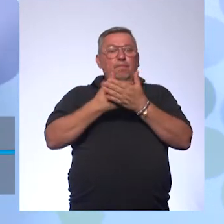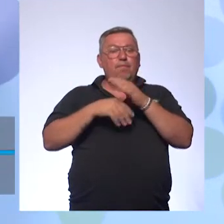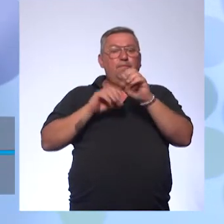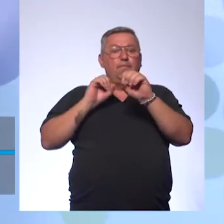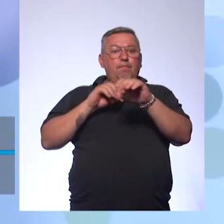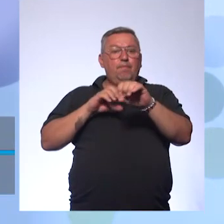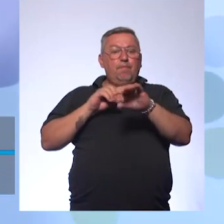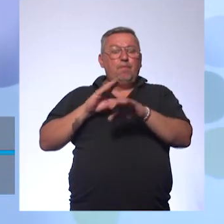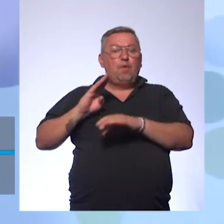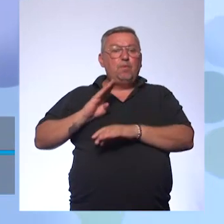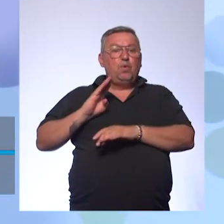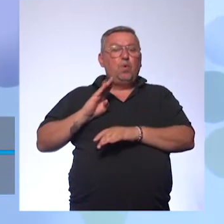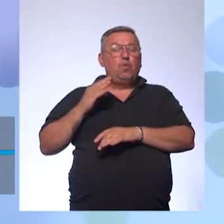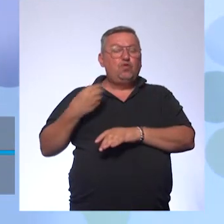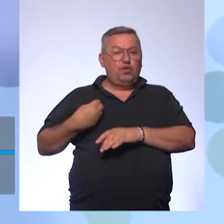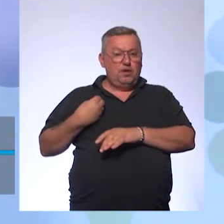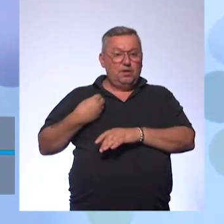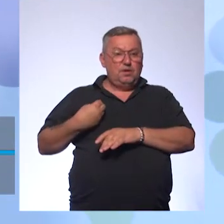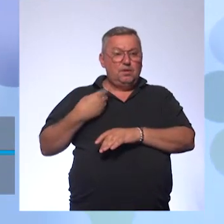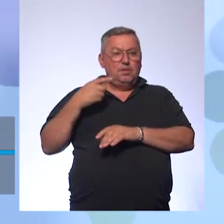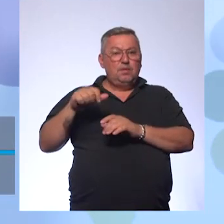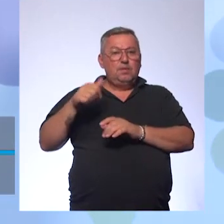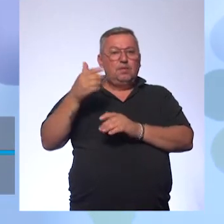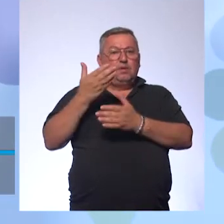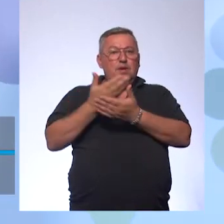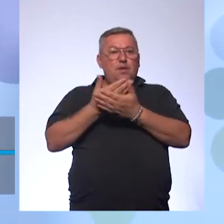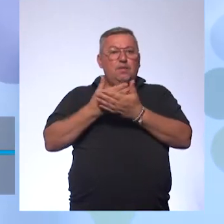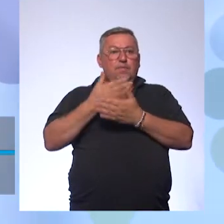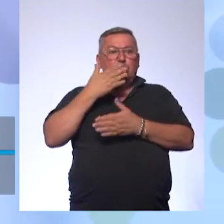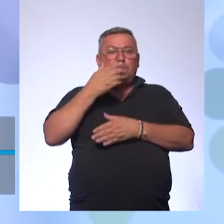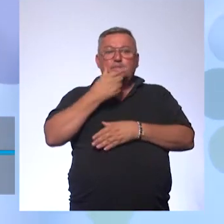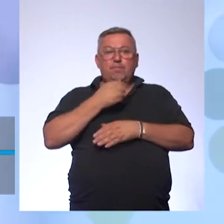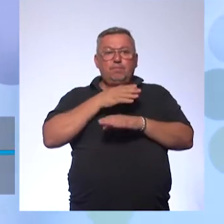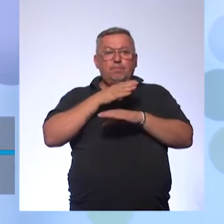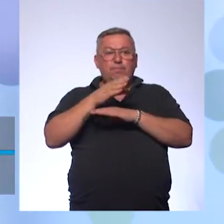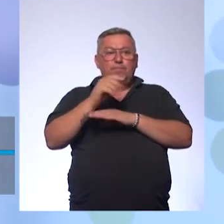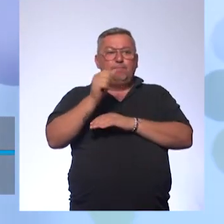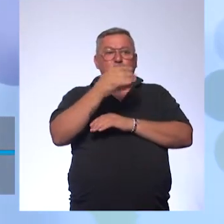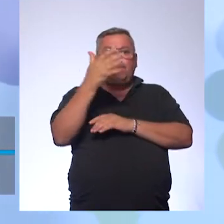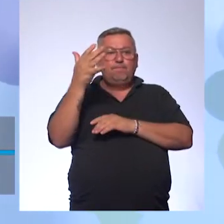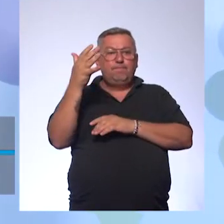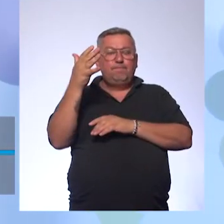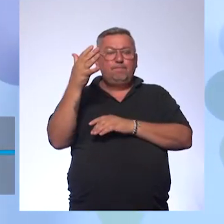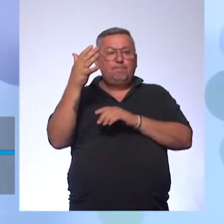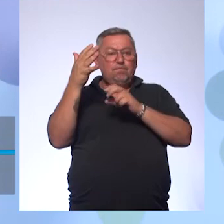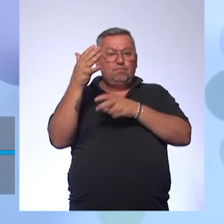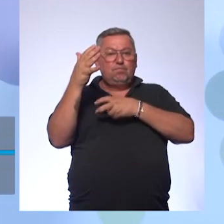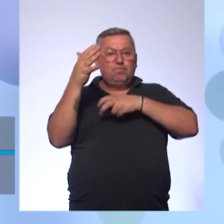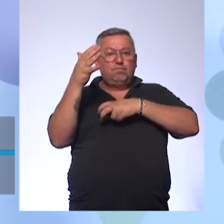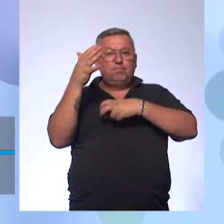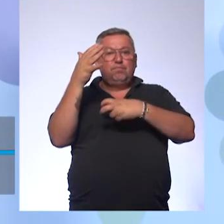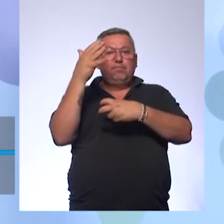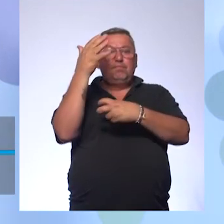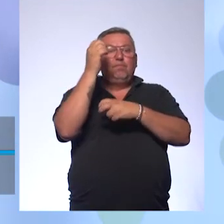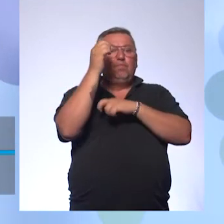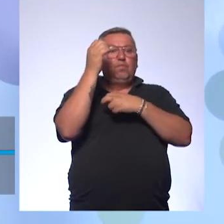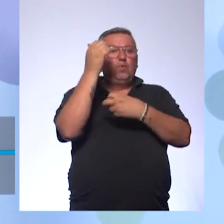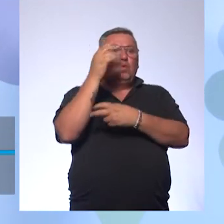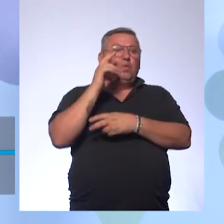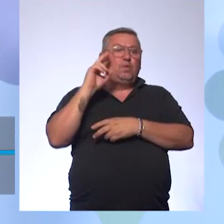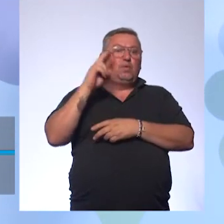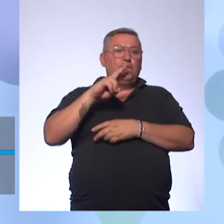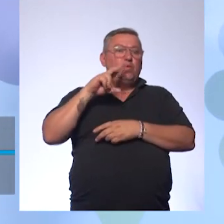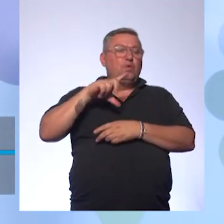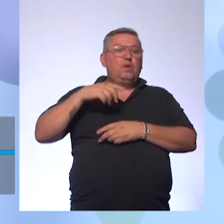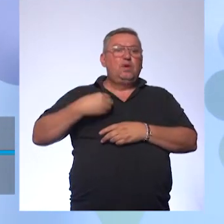de prejuízo para um ambiente, sistema, né? Para todo o sistema. Uma árvore, né?